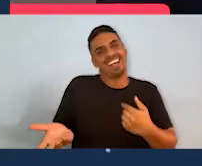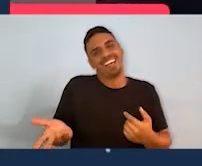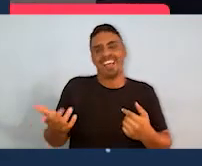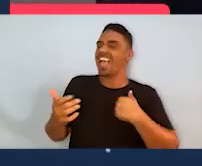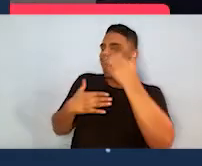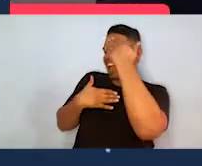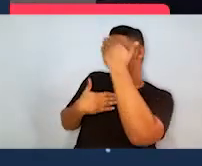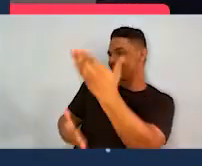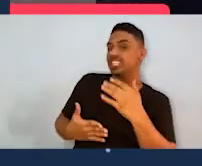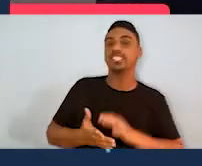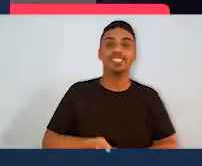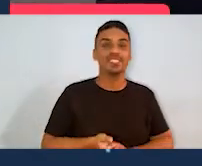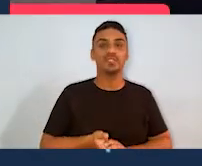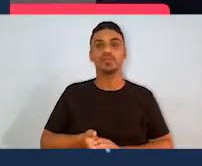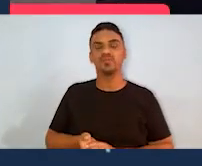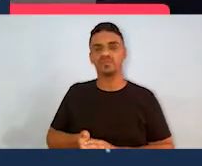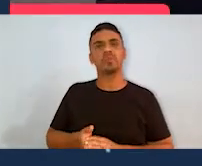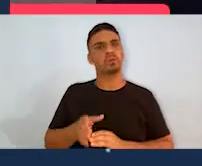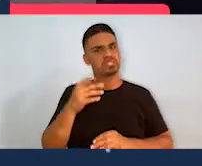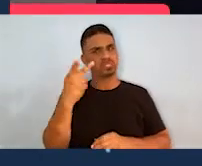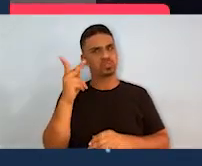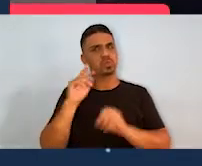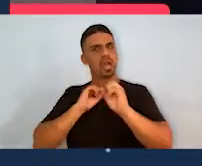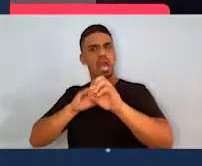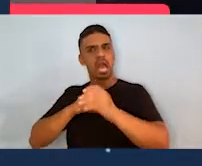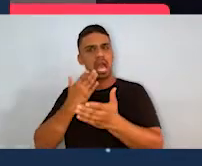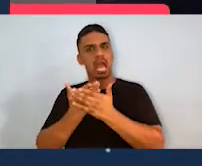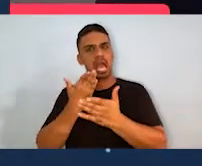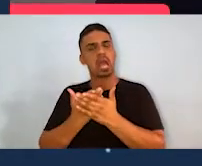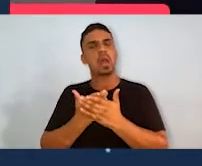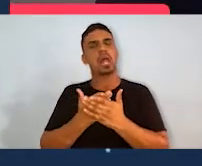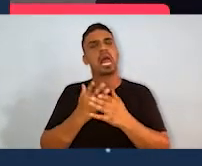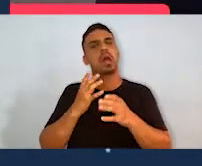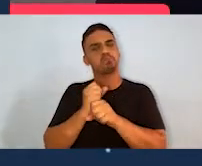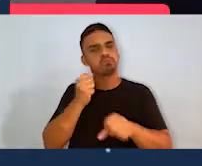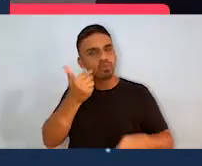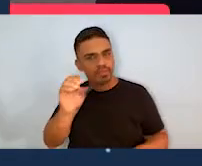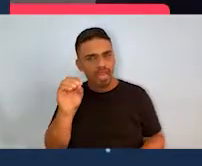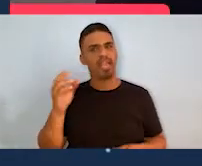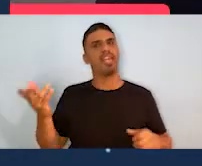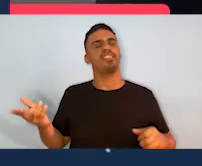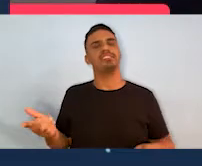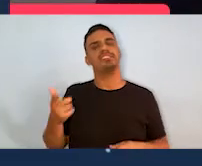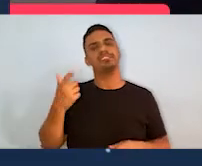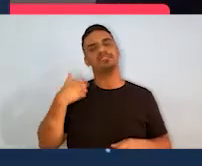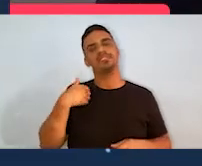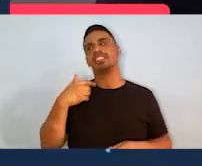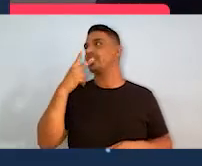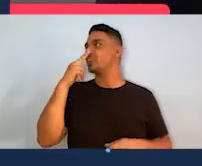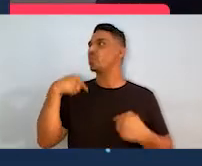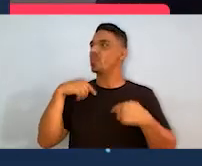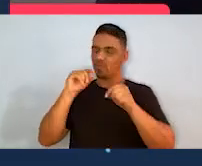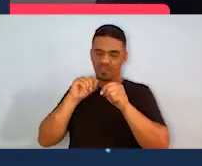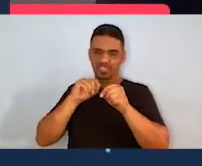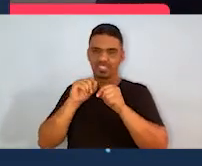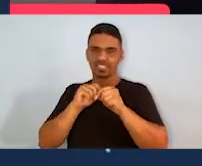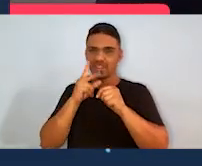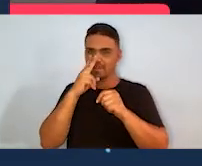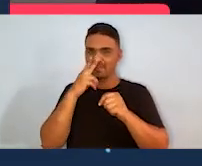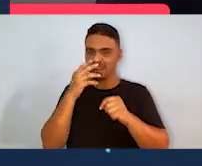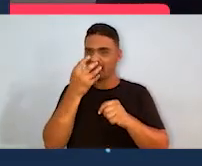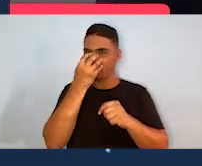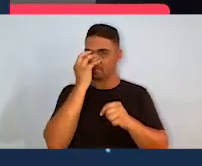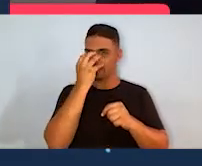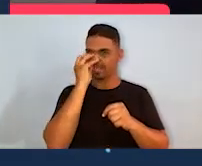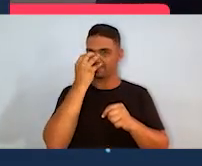agradeço. Olha, aula muito 10, assim como o Anderson falou, eu estou tentando fazer aqui, mas ficou um nariz de palhaço e que